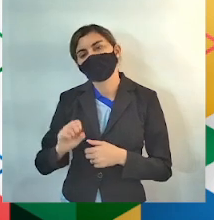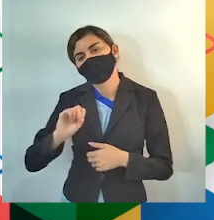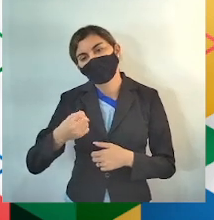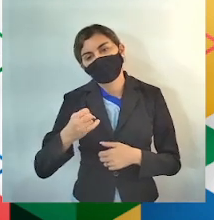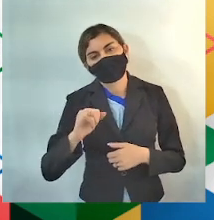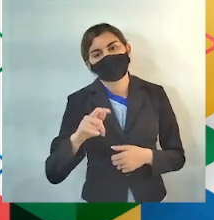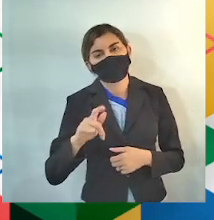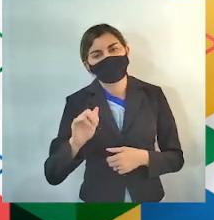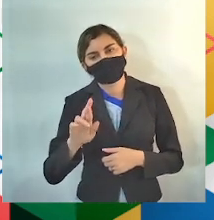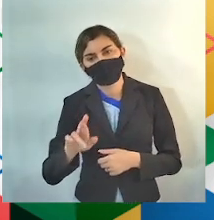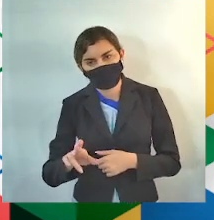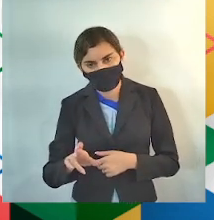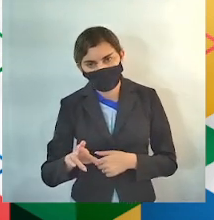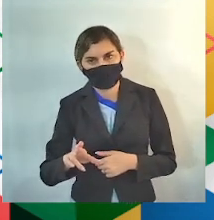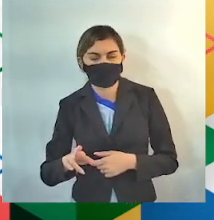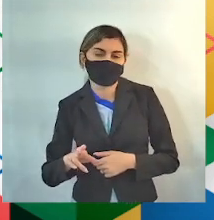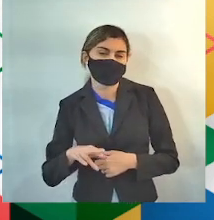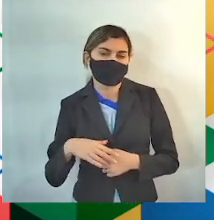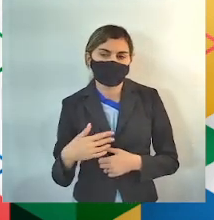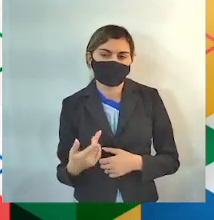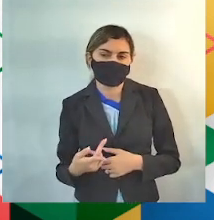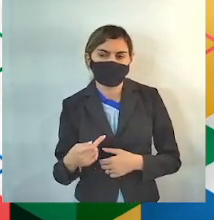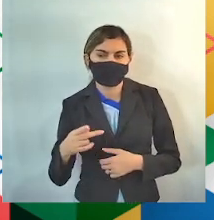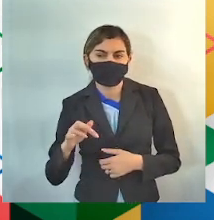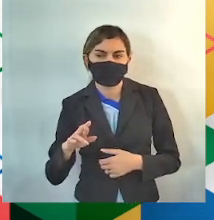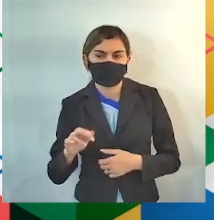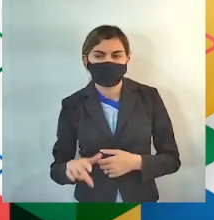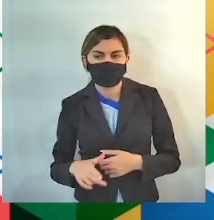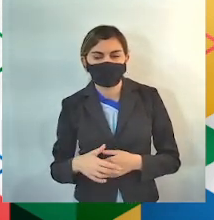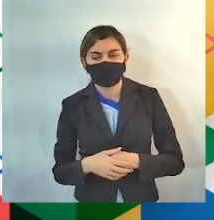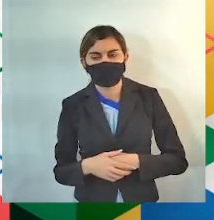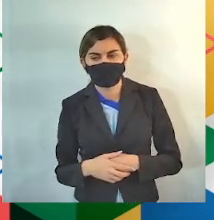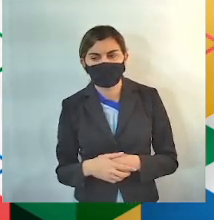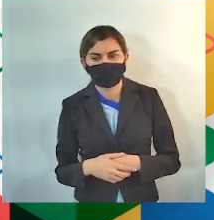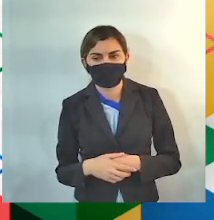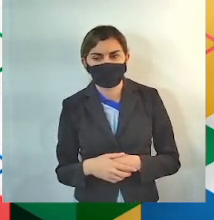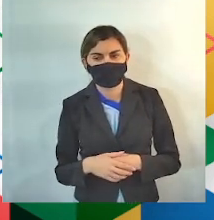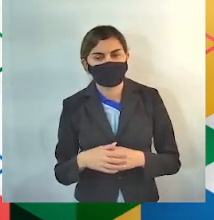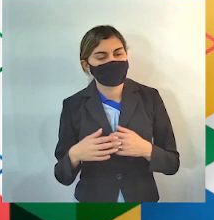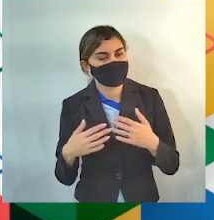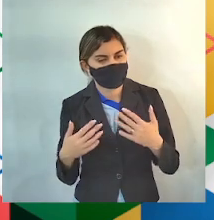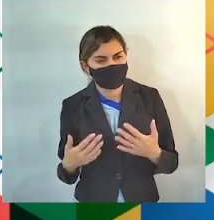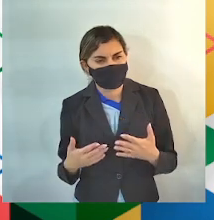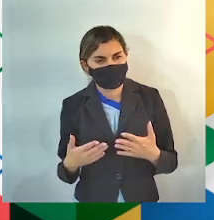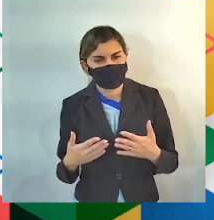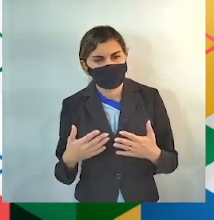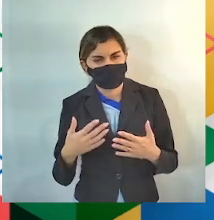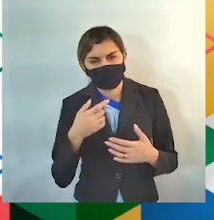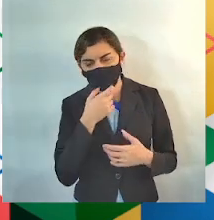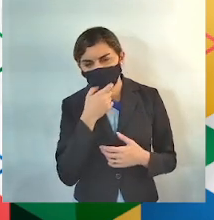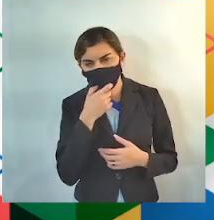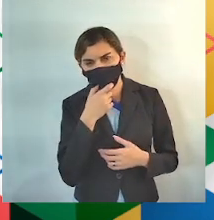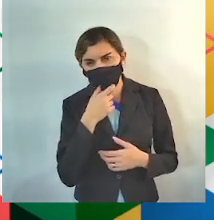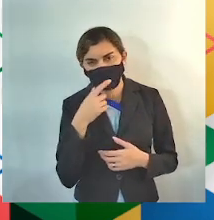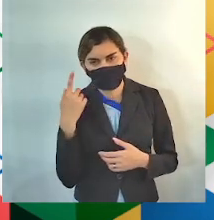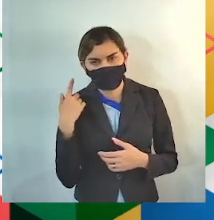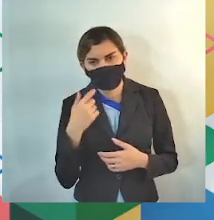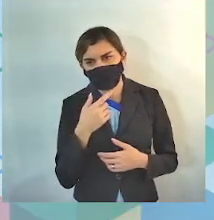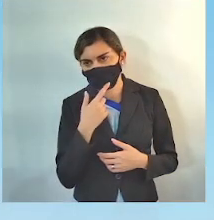Singular and plural, those books. Teacher, se vier